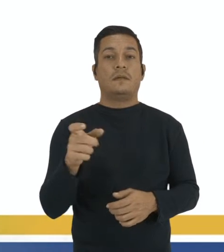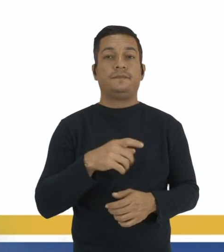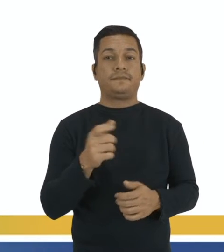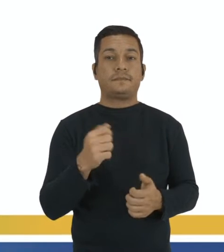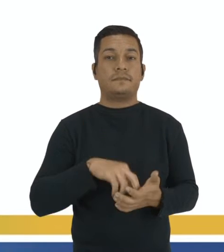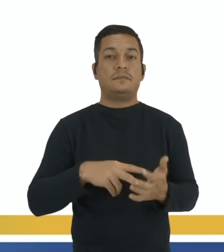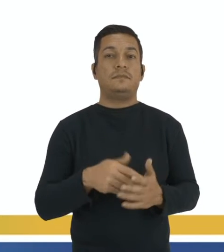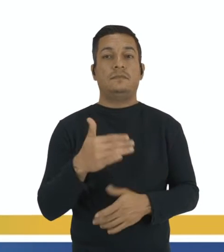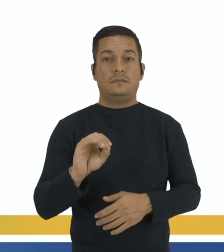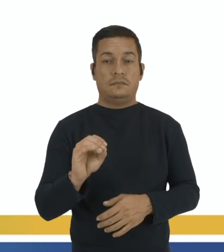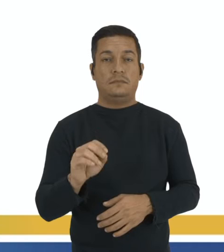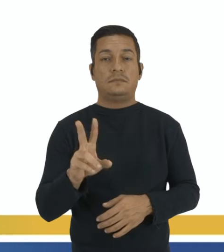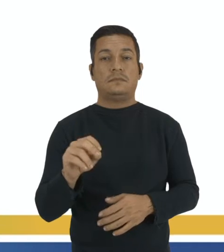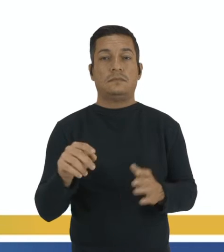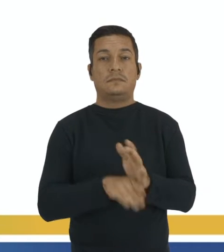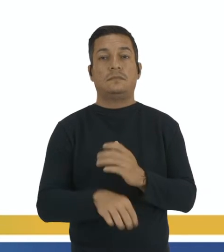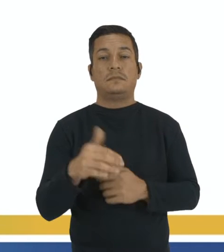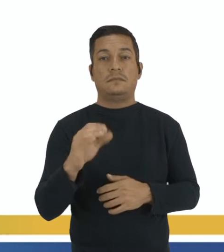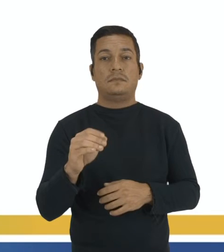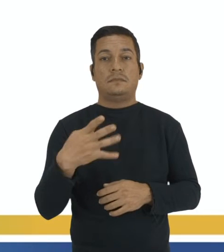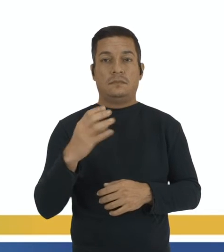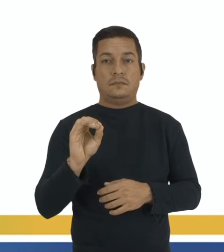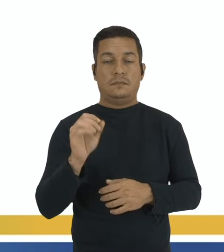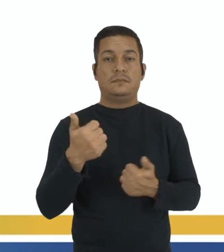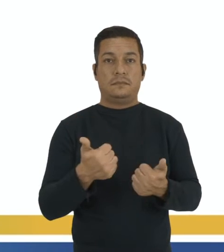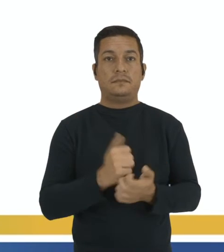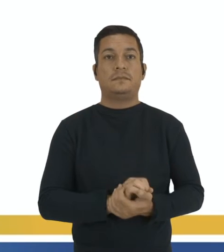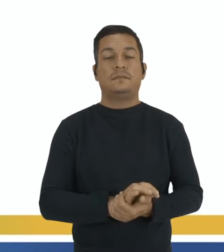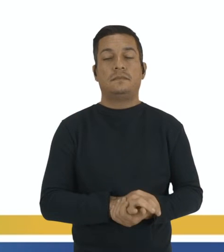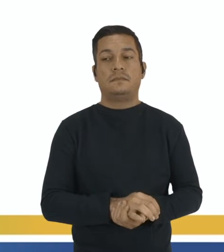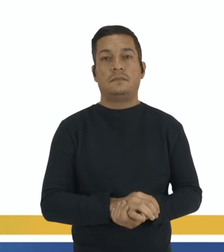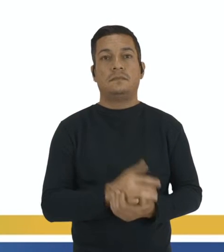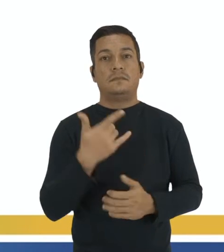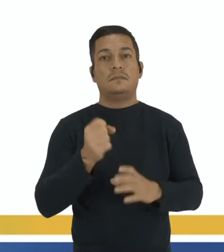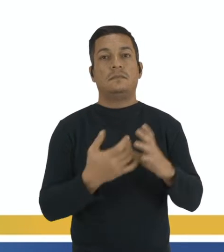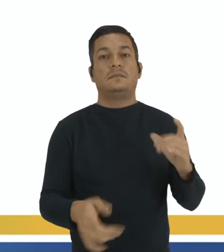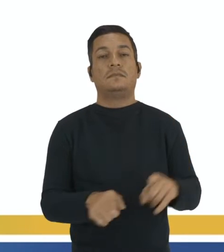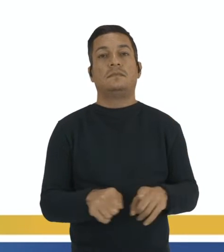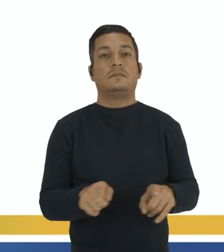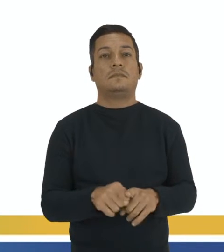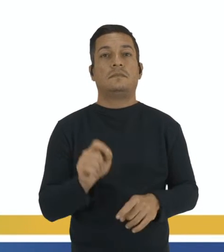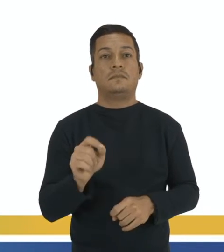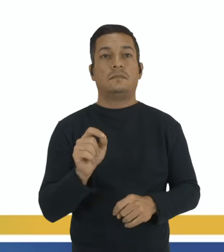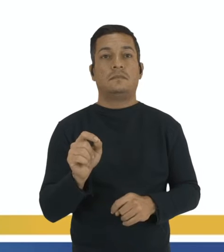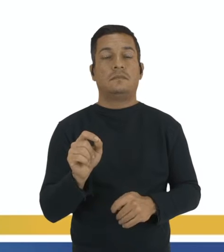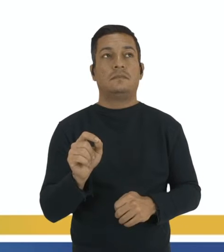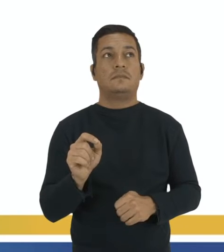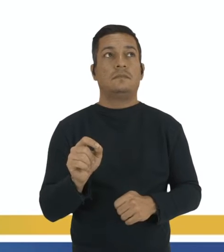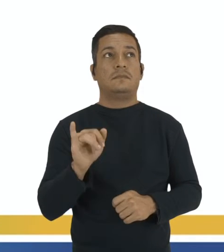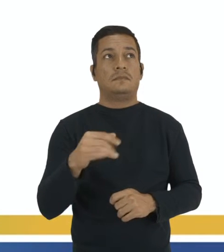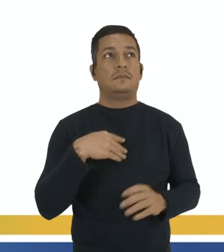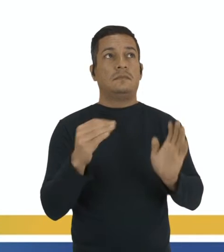10. Então, 50 menos 10 dá 40. Tudo bem? Outra característica também é ao contrário. Se